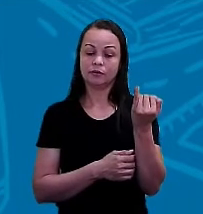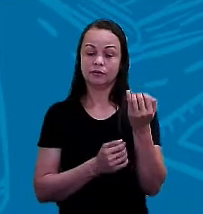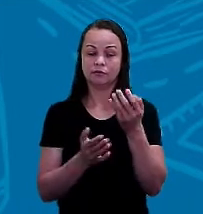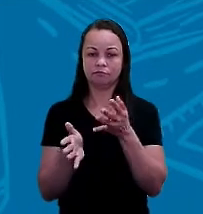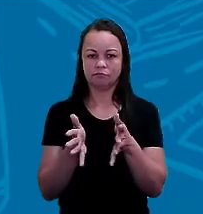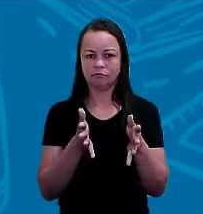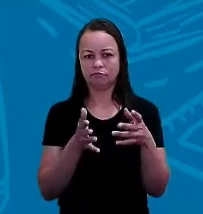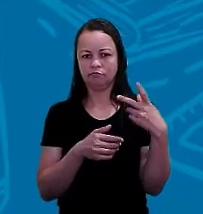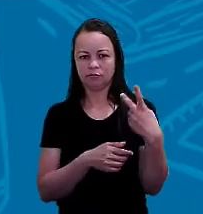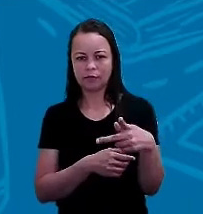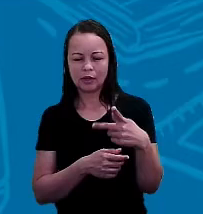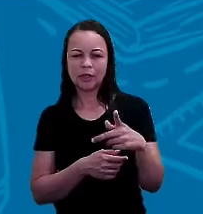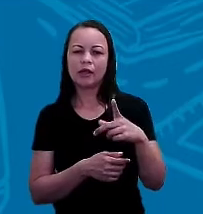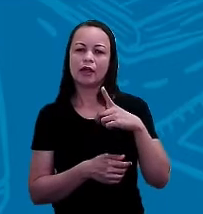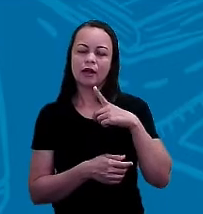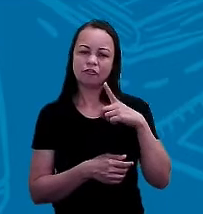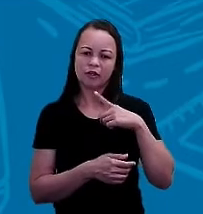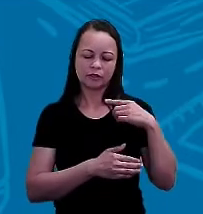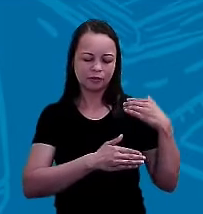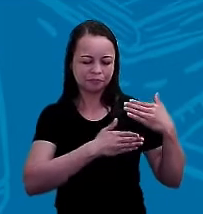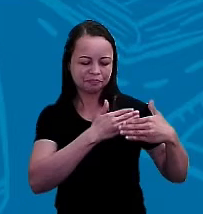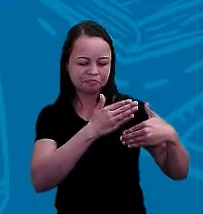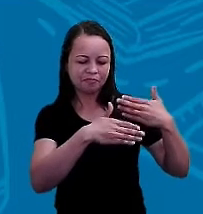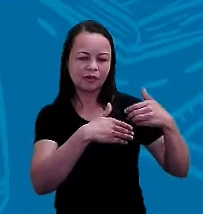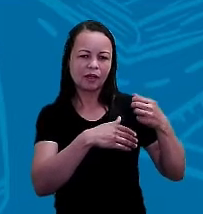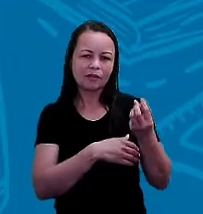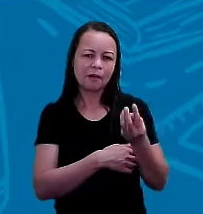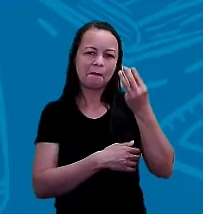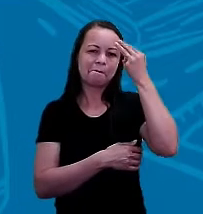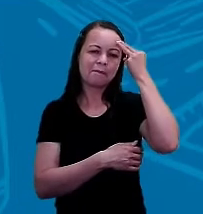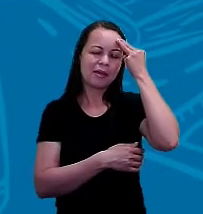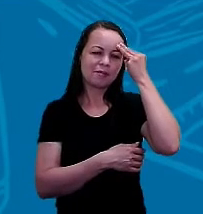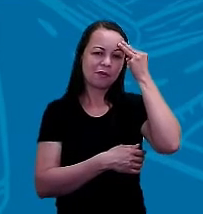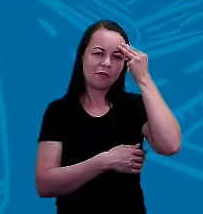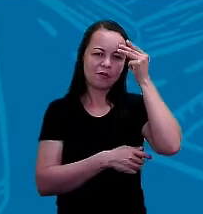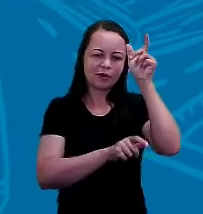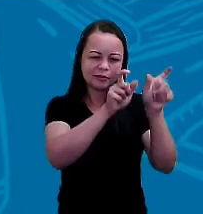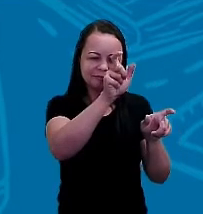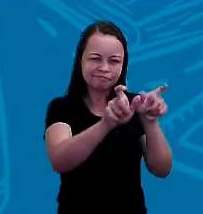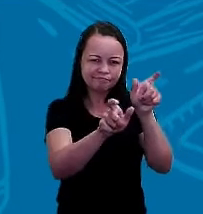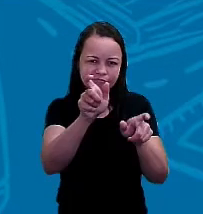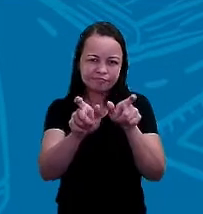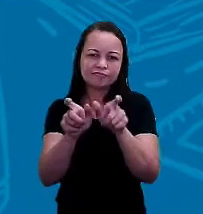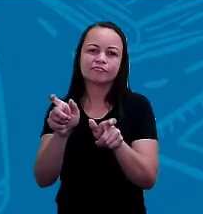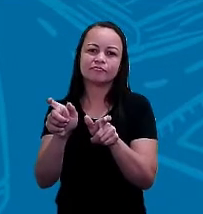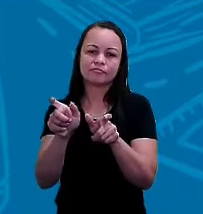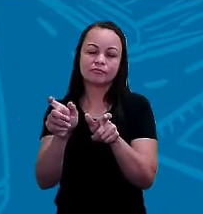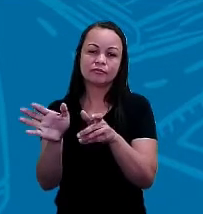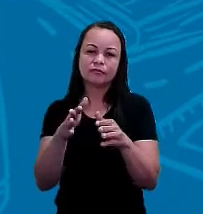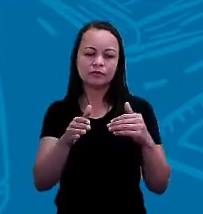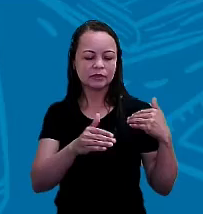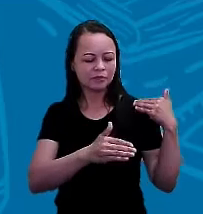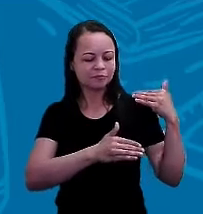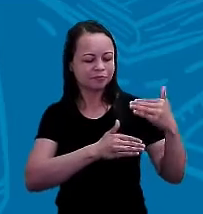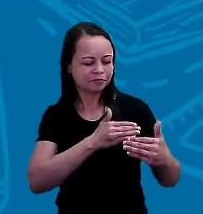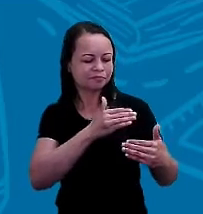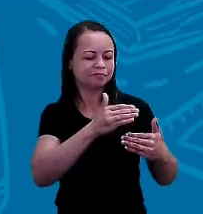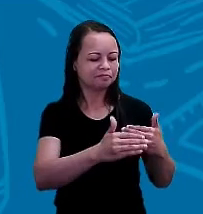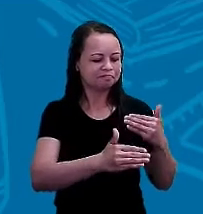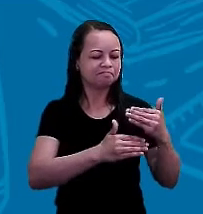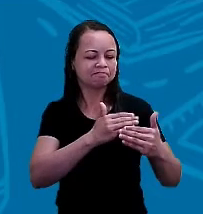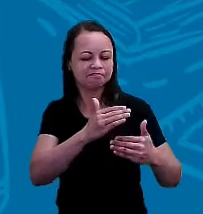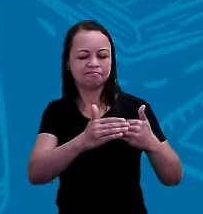ela vai ter sobrevivido na memória dessas pessoas, né? Que vão passando pelas